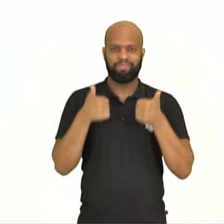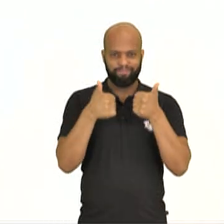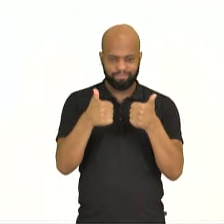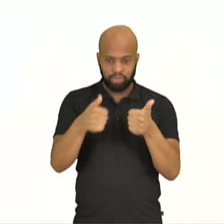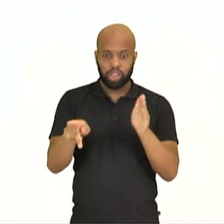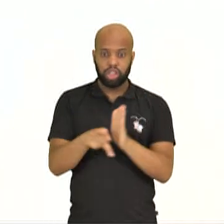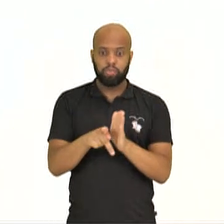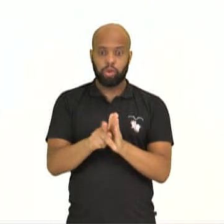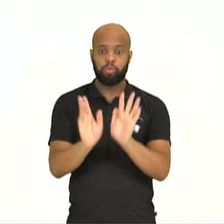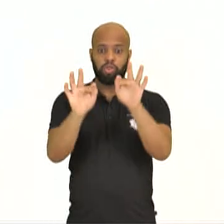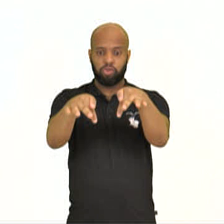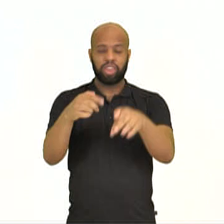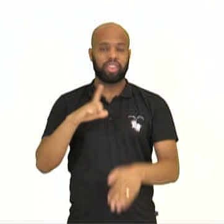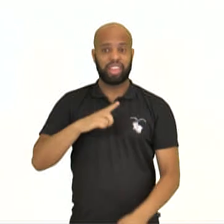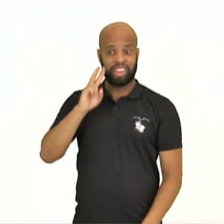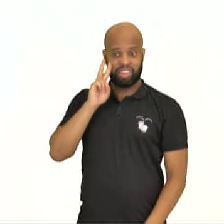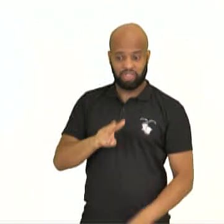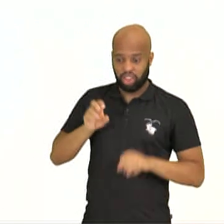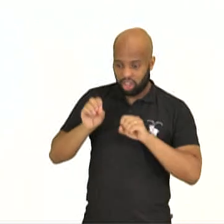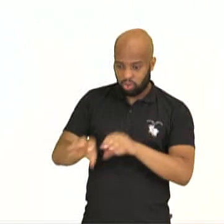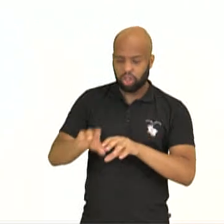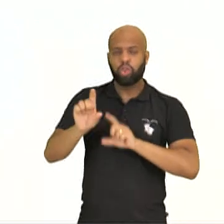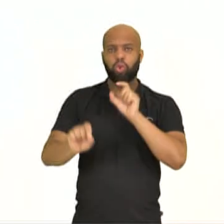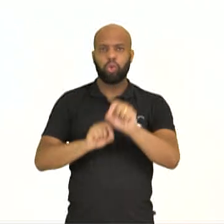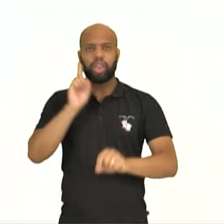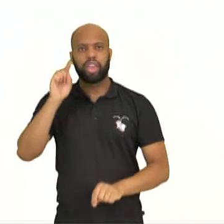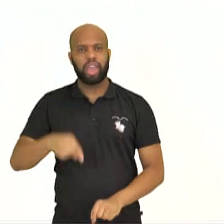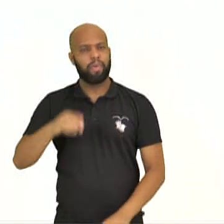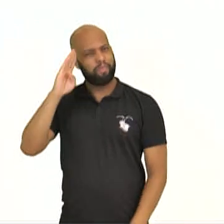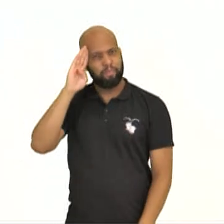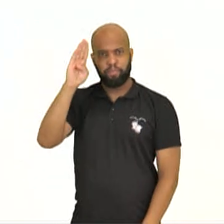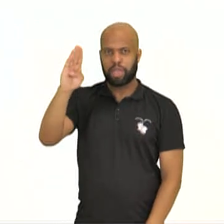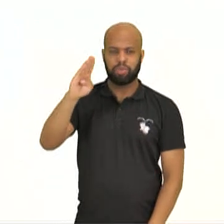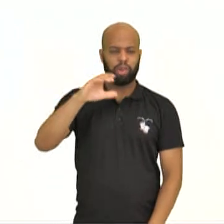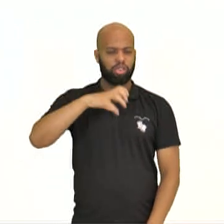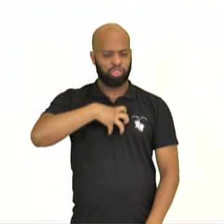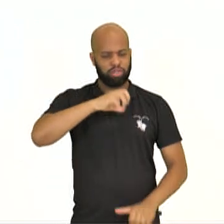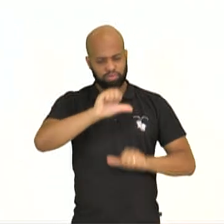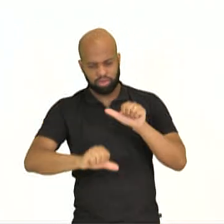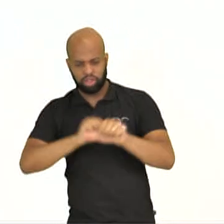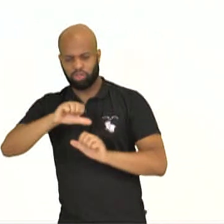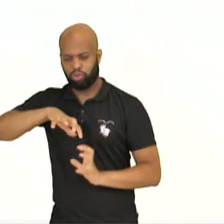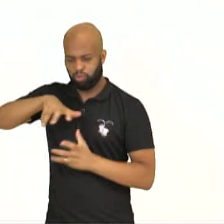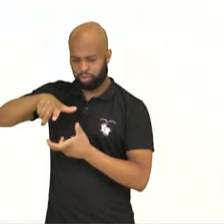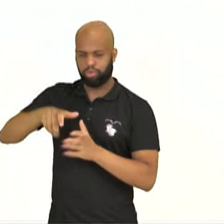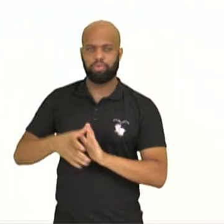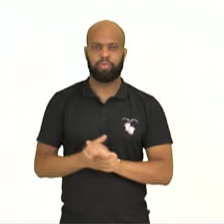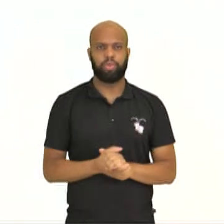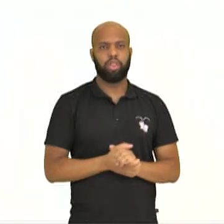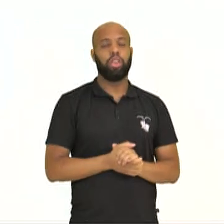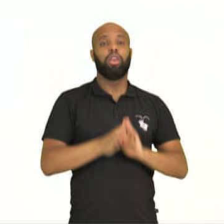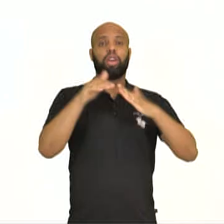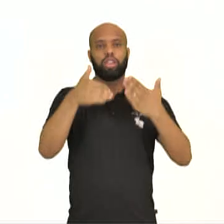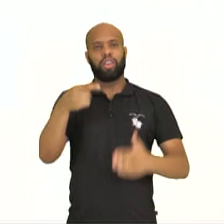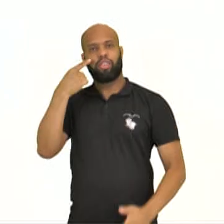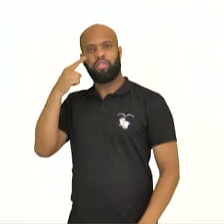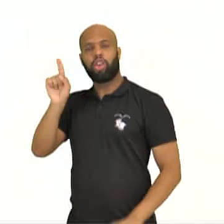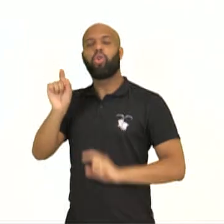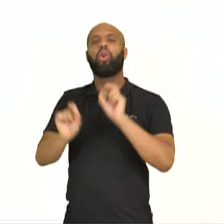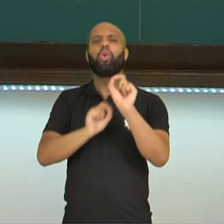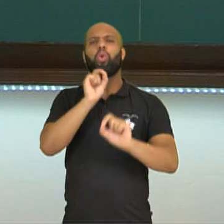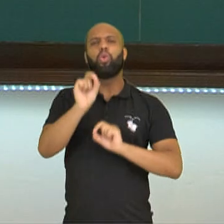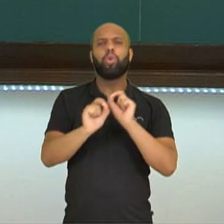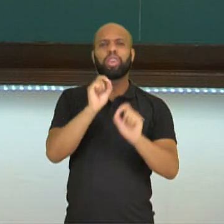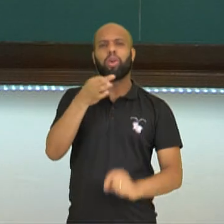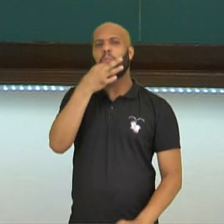preciso enxergar a educação como uma das principais ferramentas de transformação no mundo. Então, aqui, o que é que ele diz,